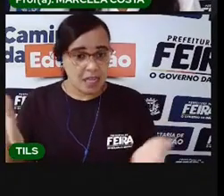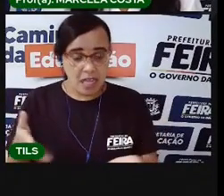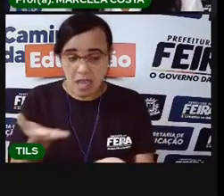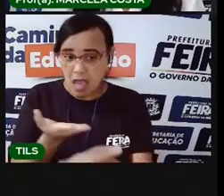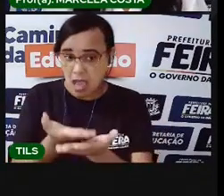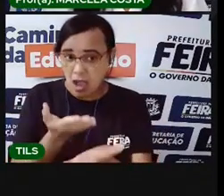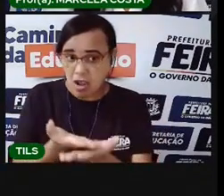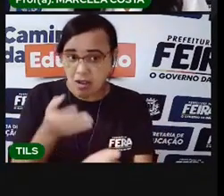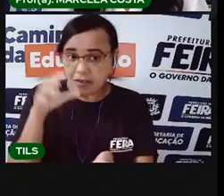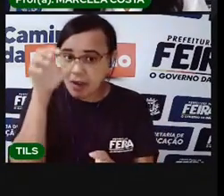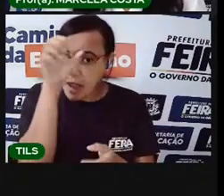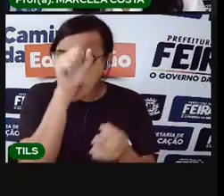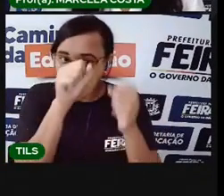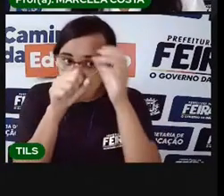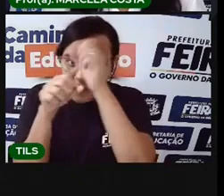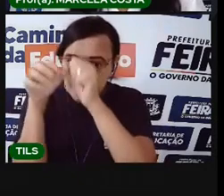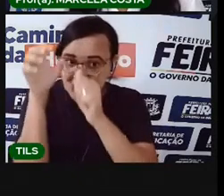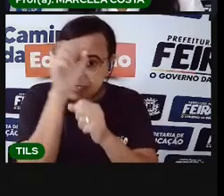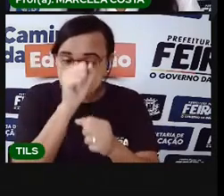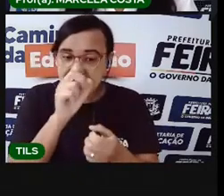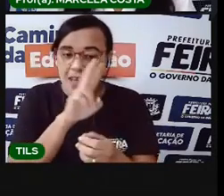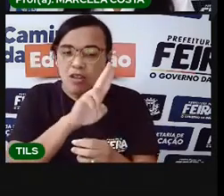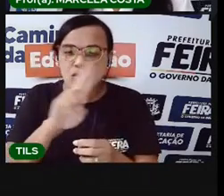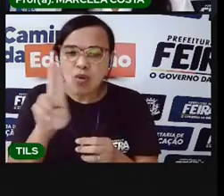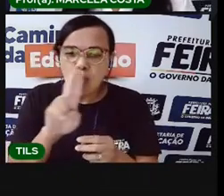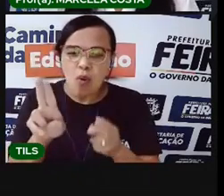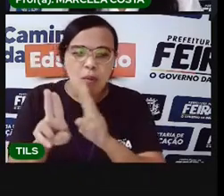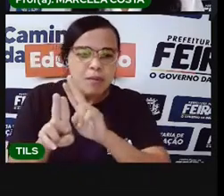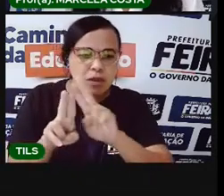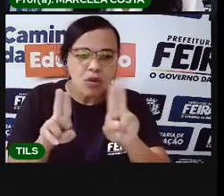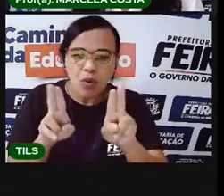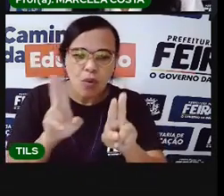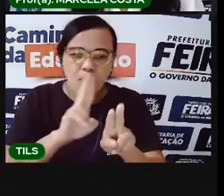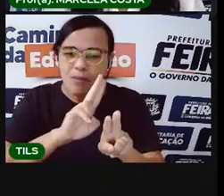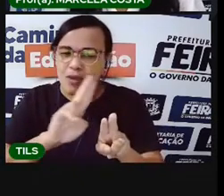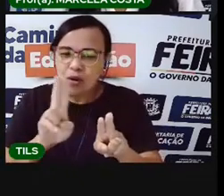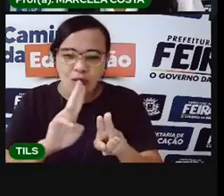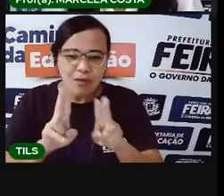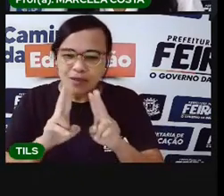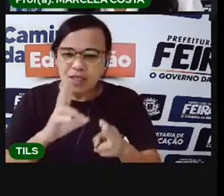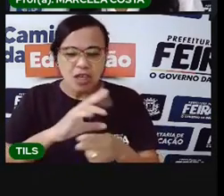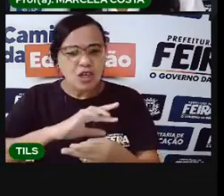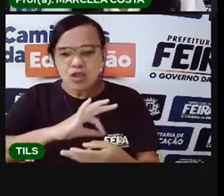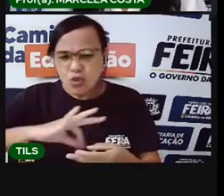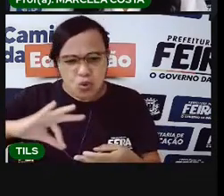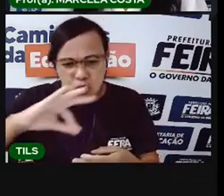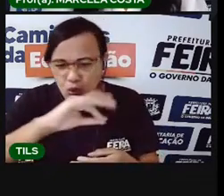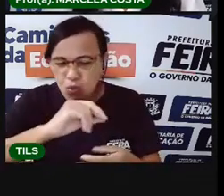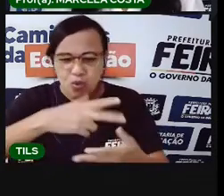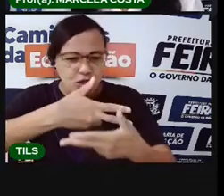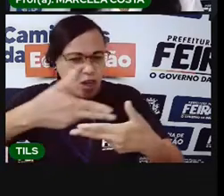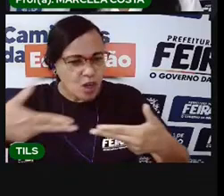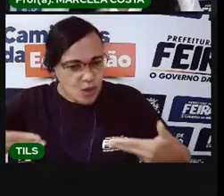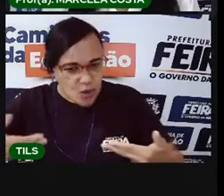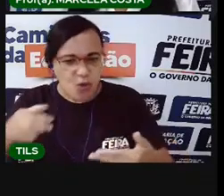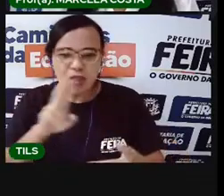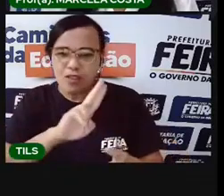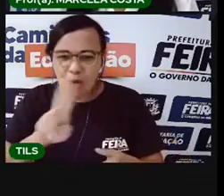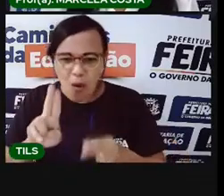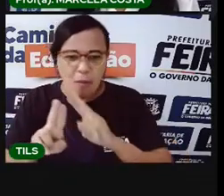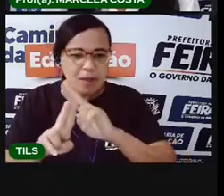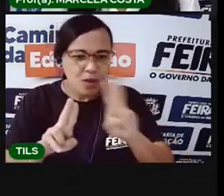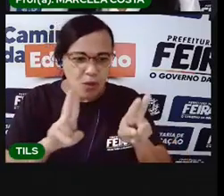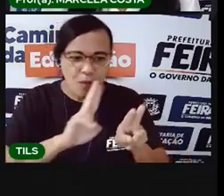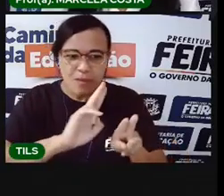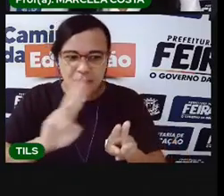Nessa aula, a gente vai aprender sobre os nomes. Vamos aprender que todas as coisas têm nome. A gente também vai